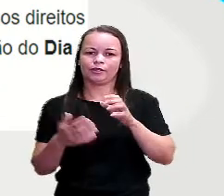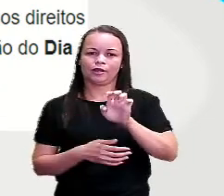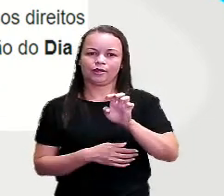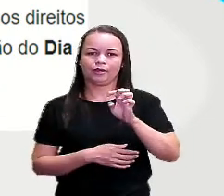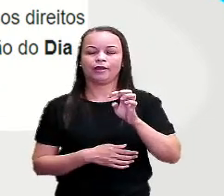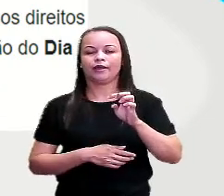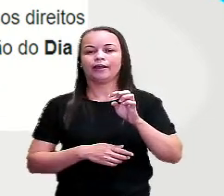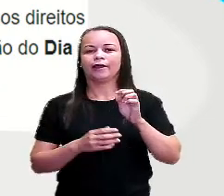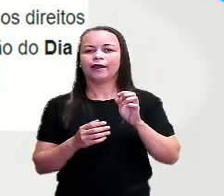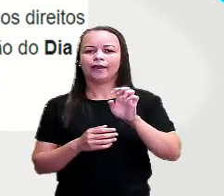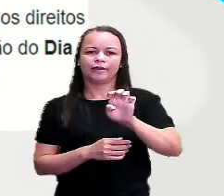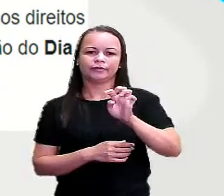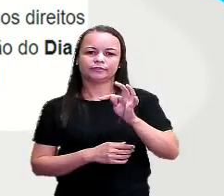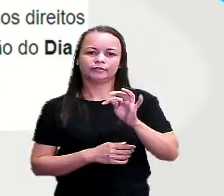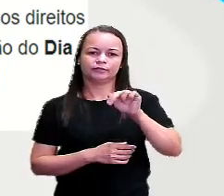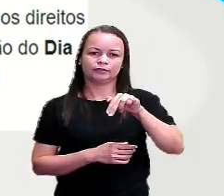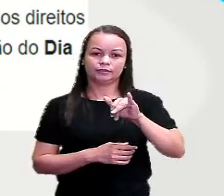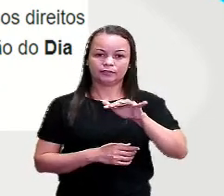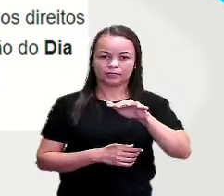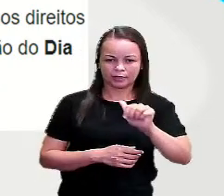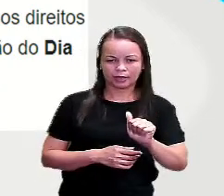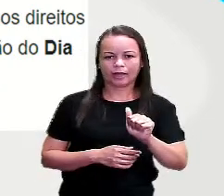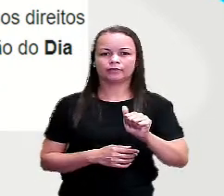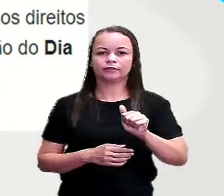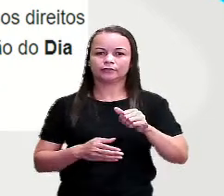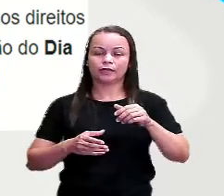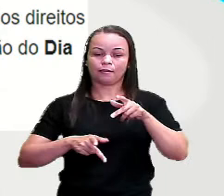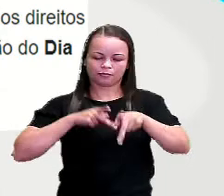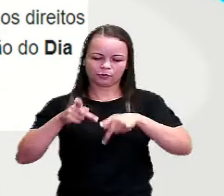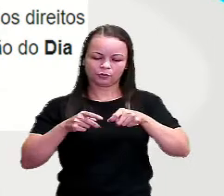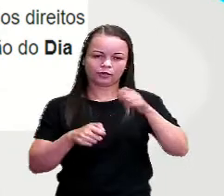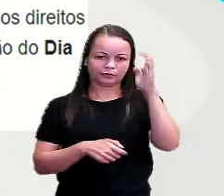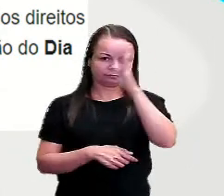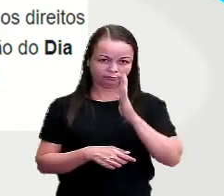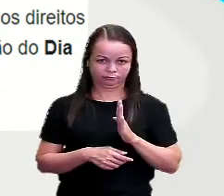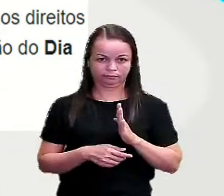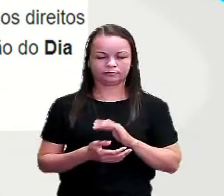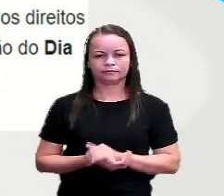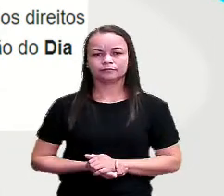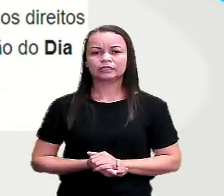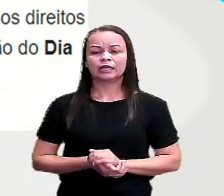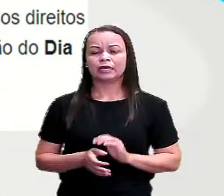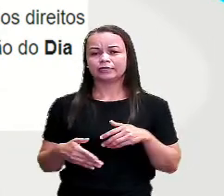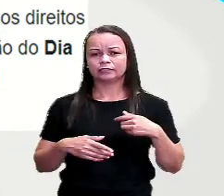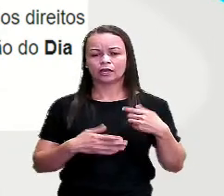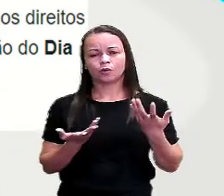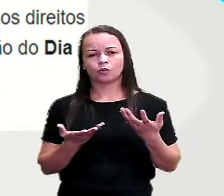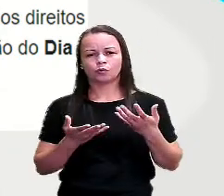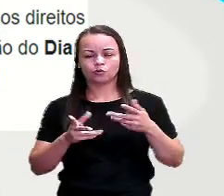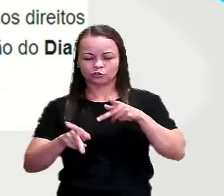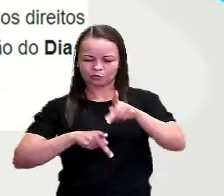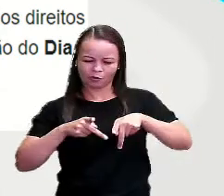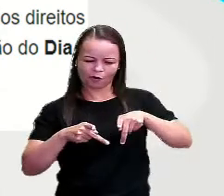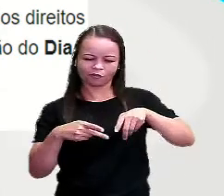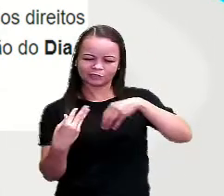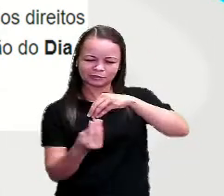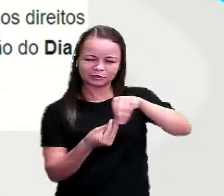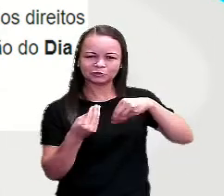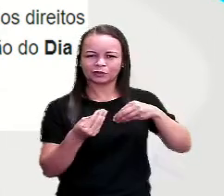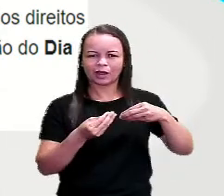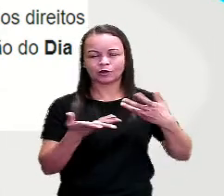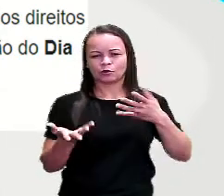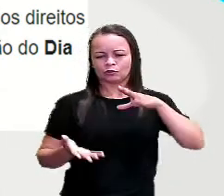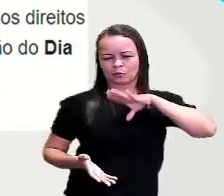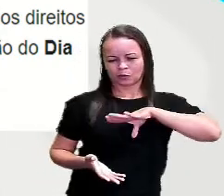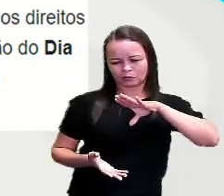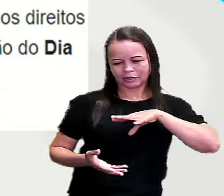brasileira. Então, muitos de nós somos descendentes desses índios. Os povos se misturaram, né? Os portugueses se misturaram